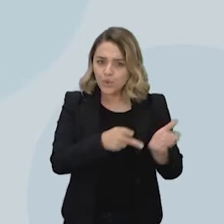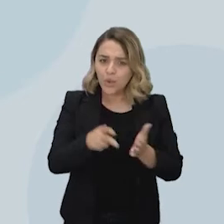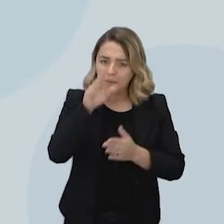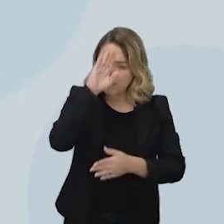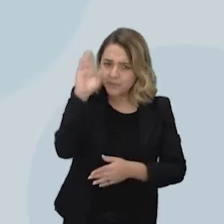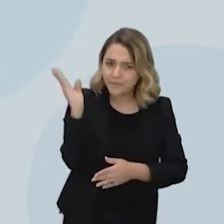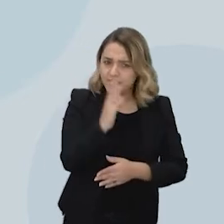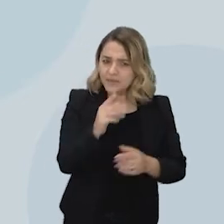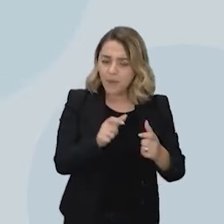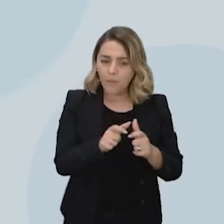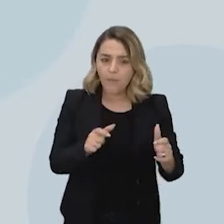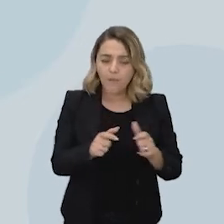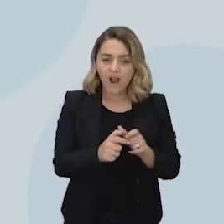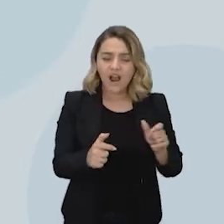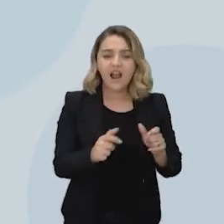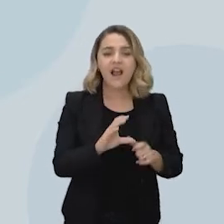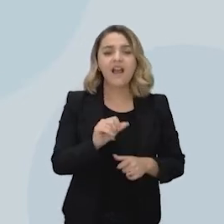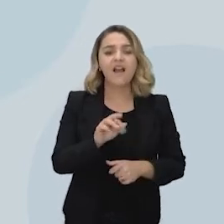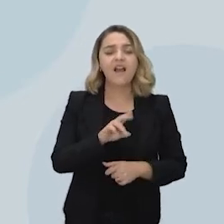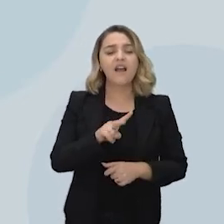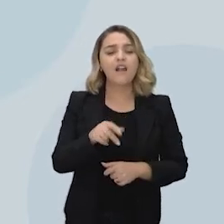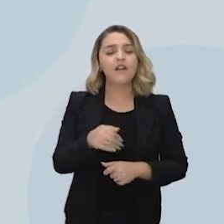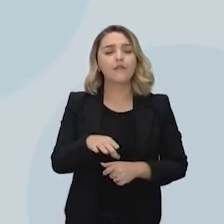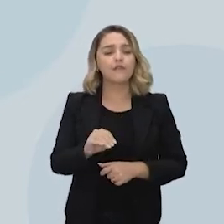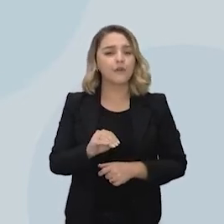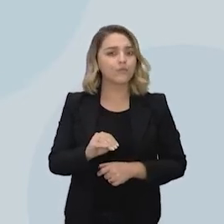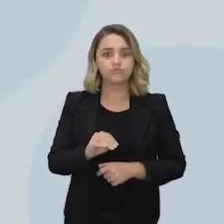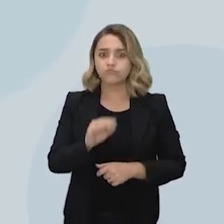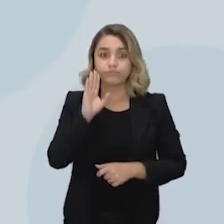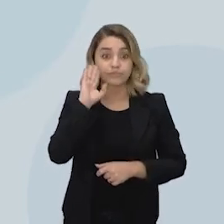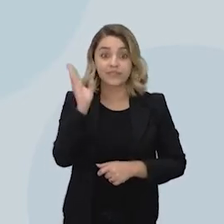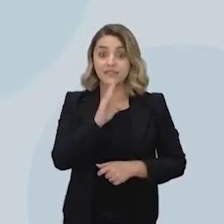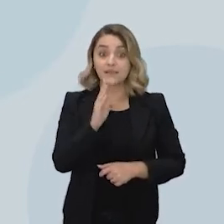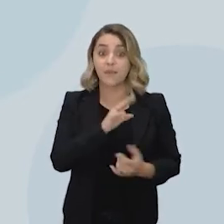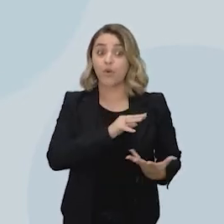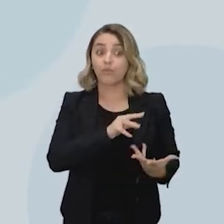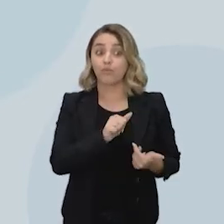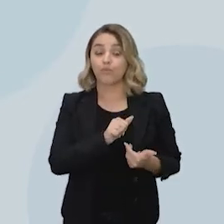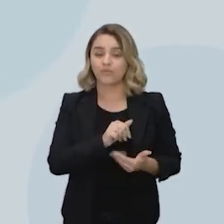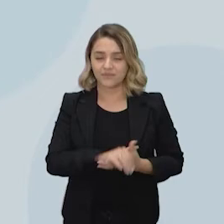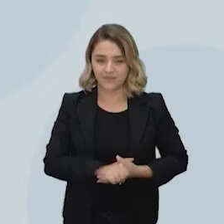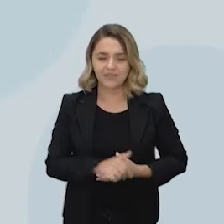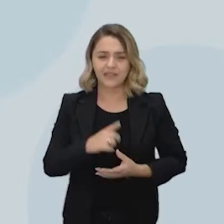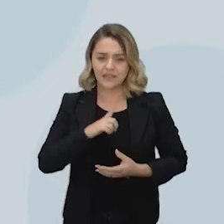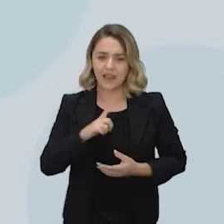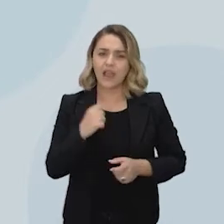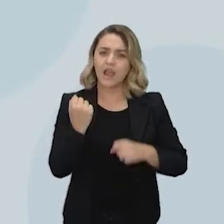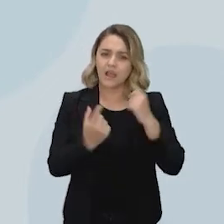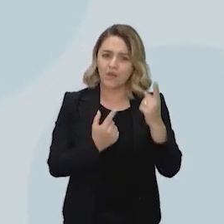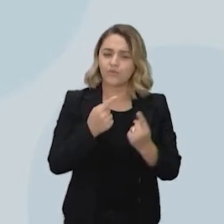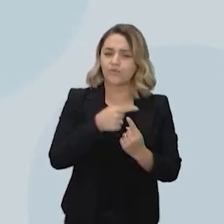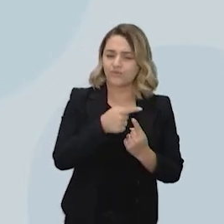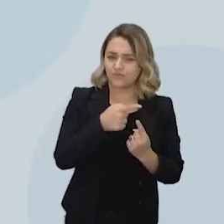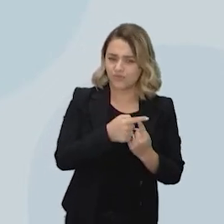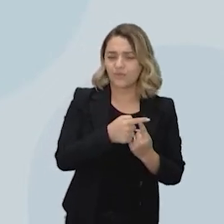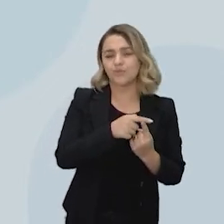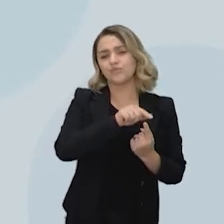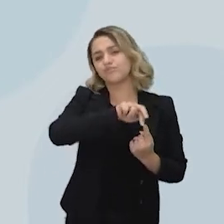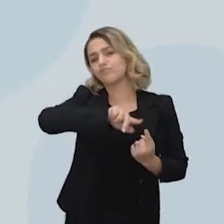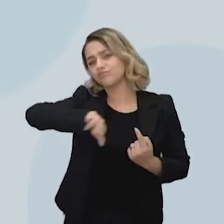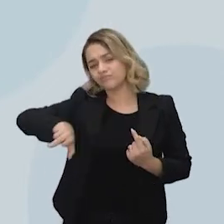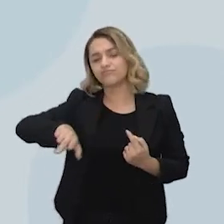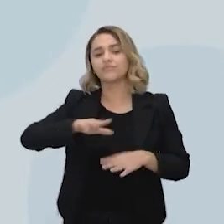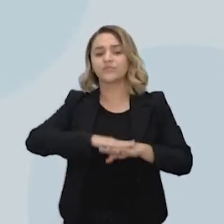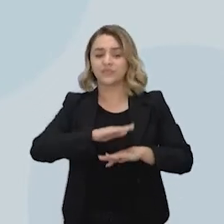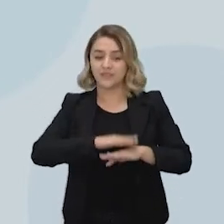vegetal do mundo, tá? E a gente tem alguns diferentes tipos de fornos para fazer esse